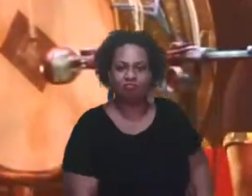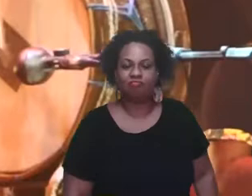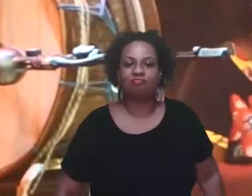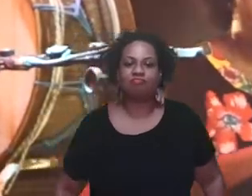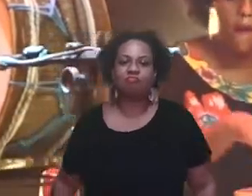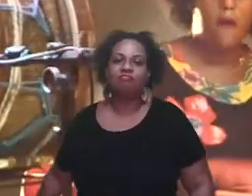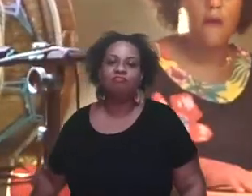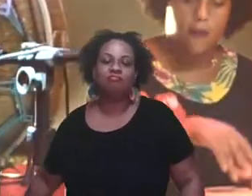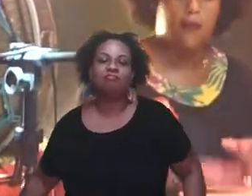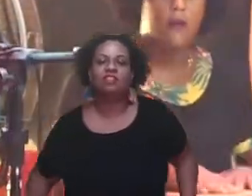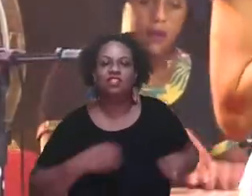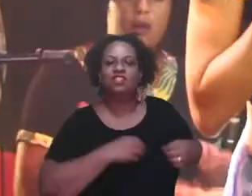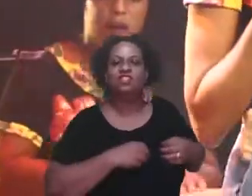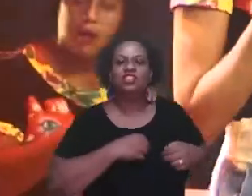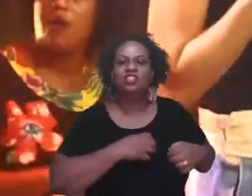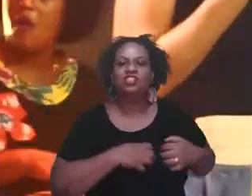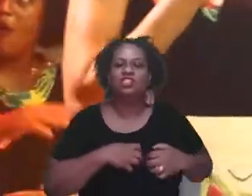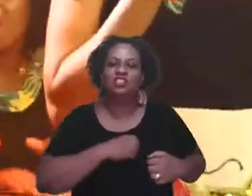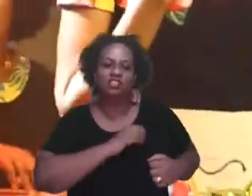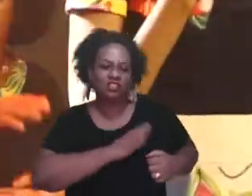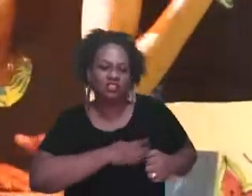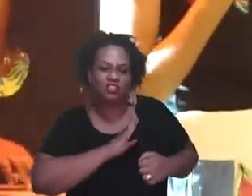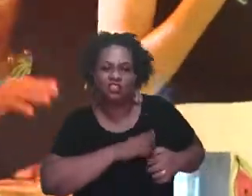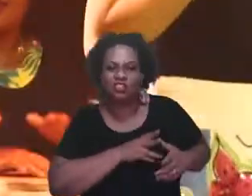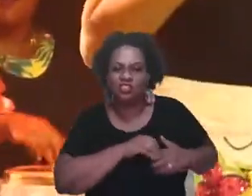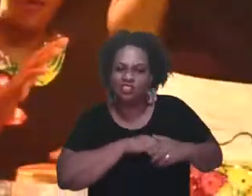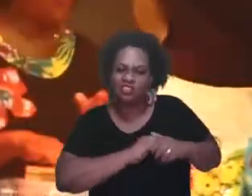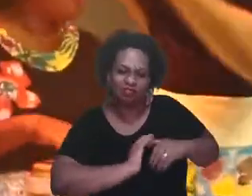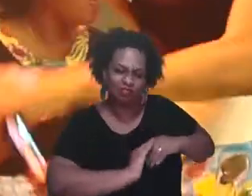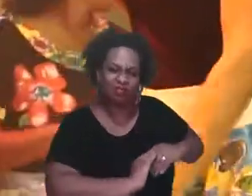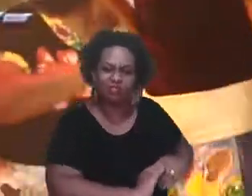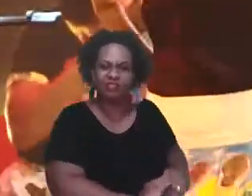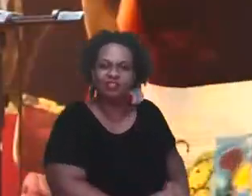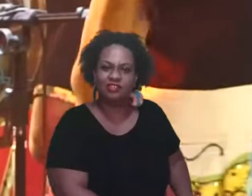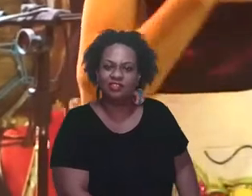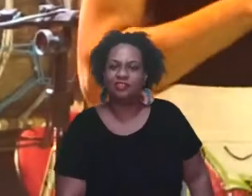eu quero afogar as águas o meu quarta com coração